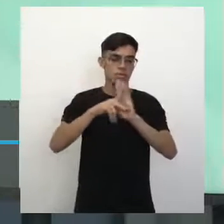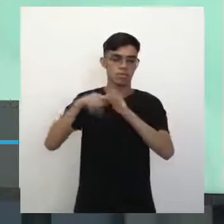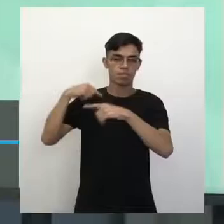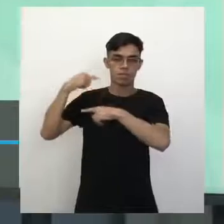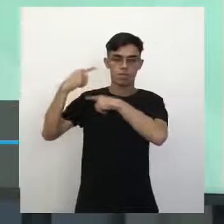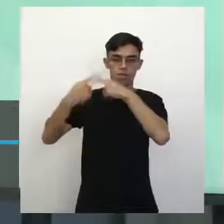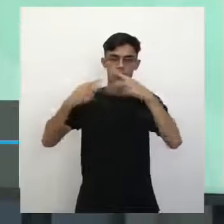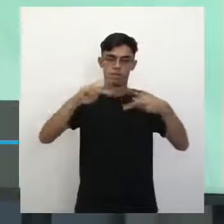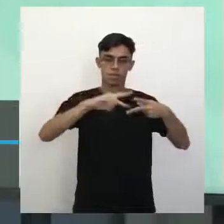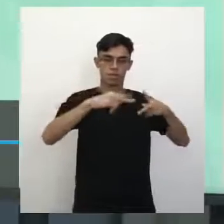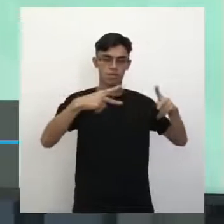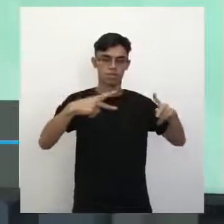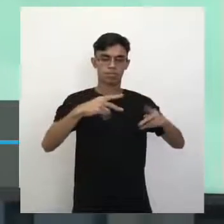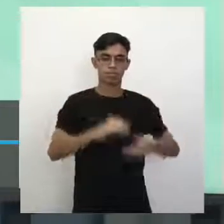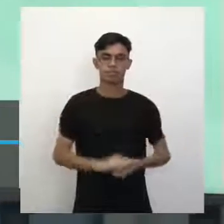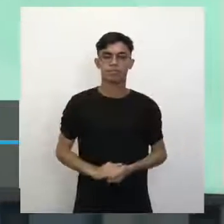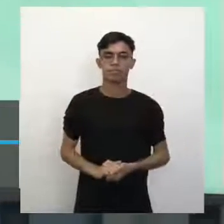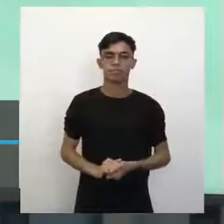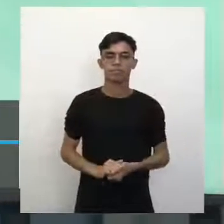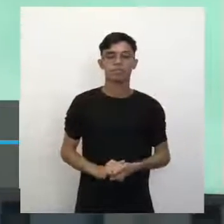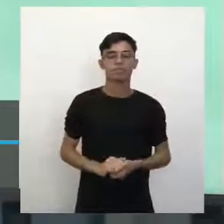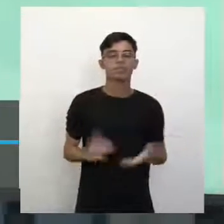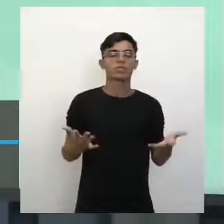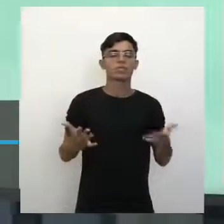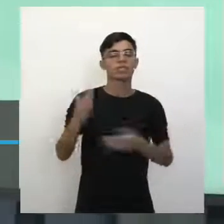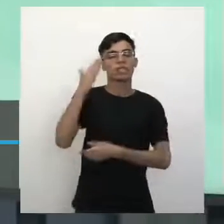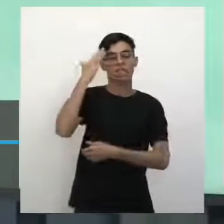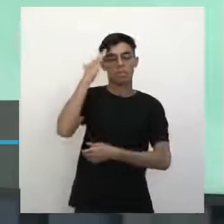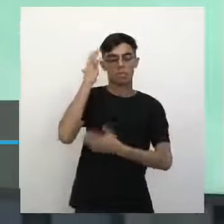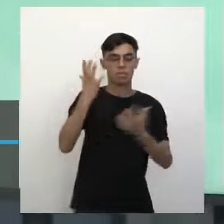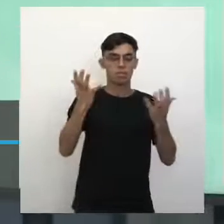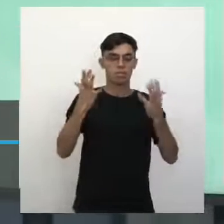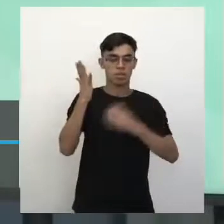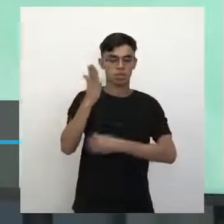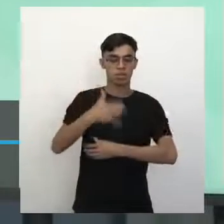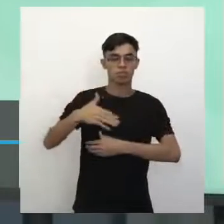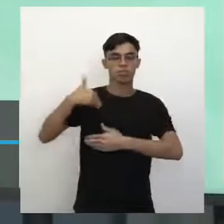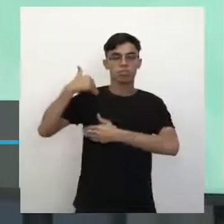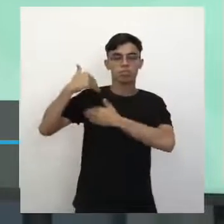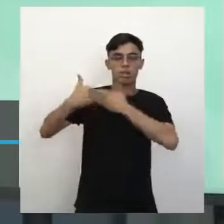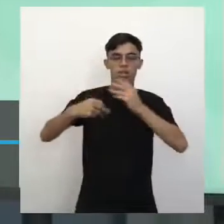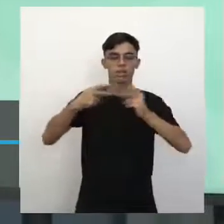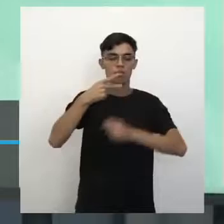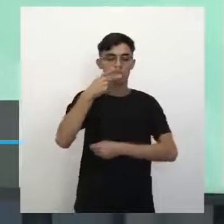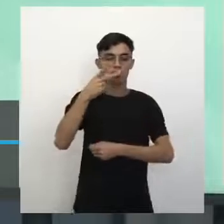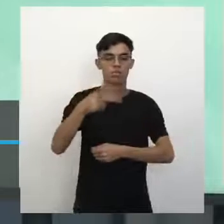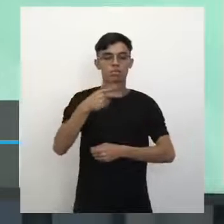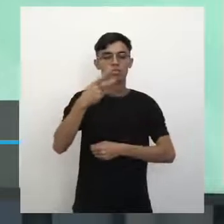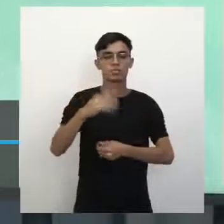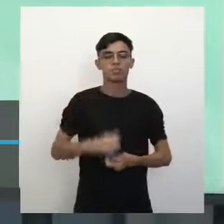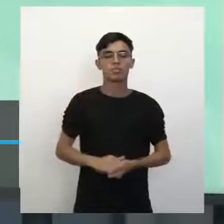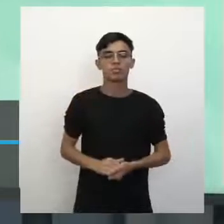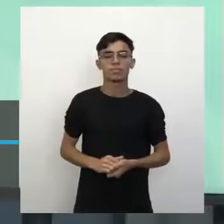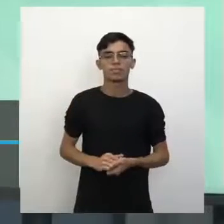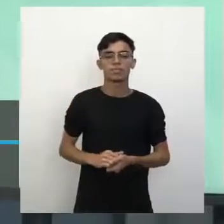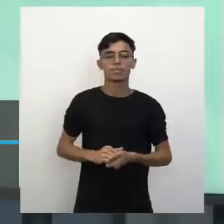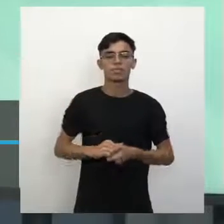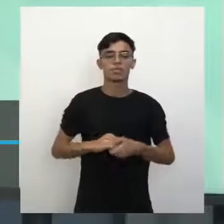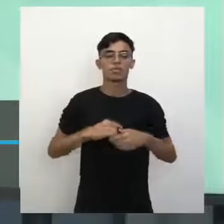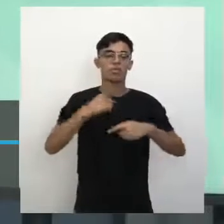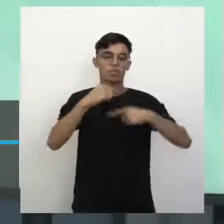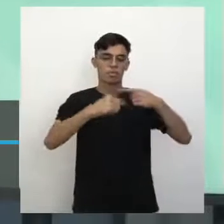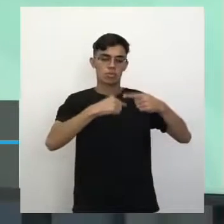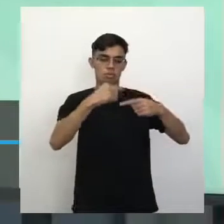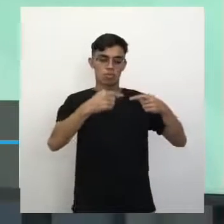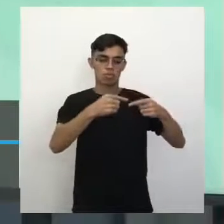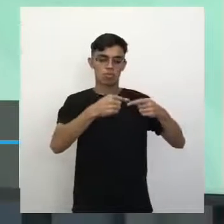bom? Muito bem. Agora eu quero saber, eu falei até agora, gente, sobre reprodução sexuada.